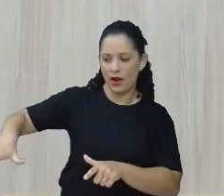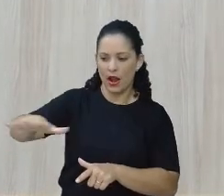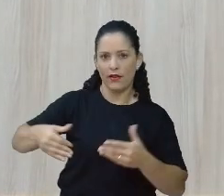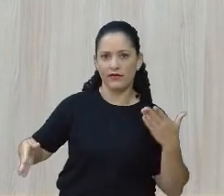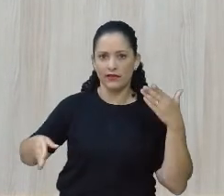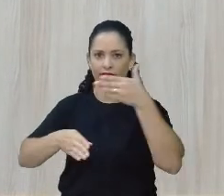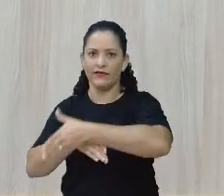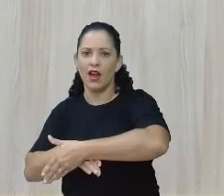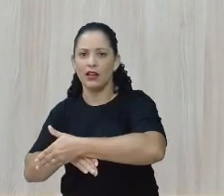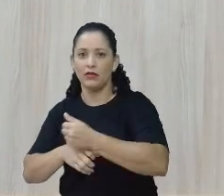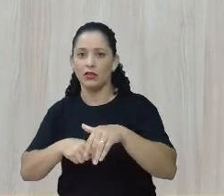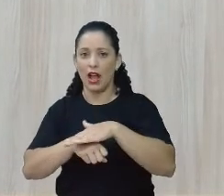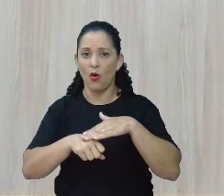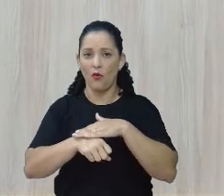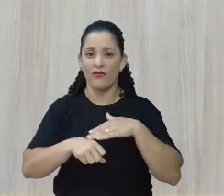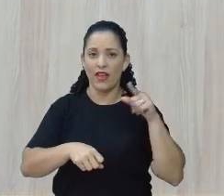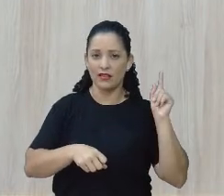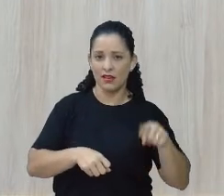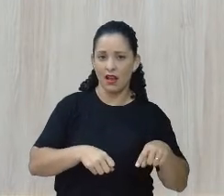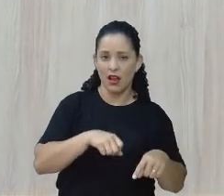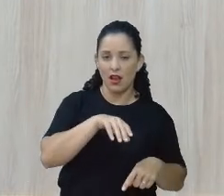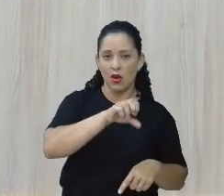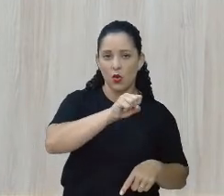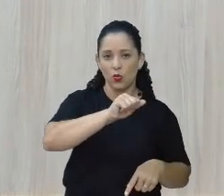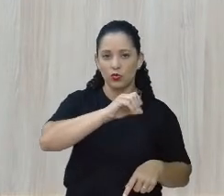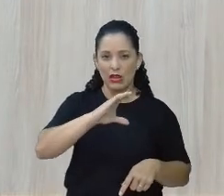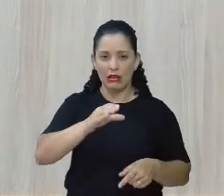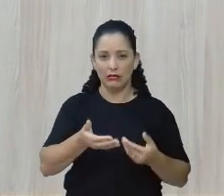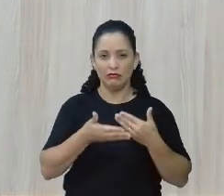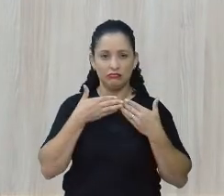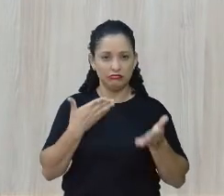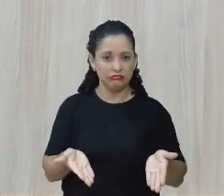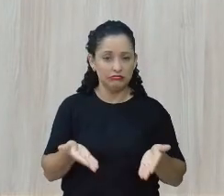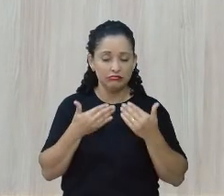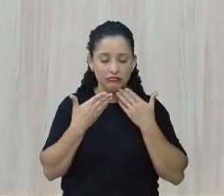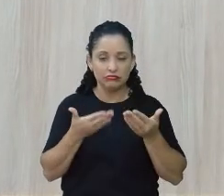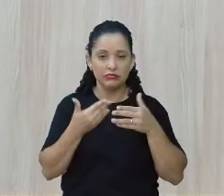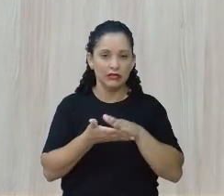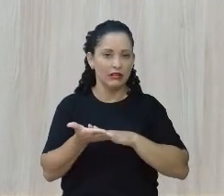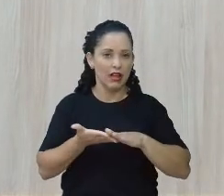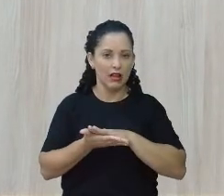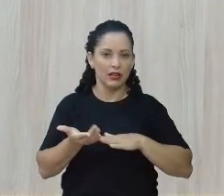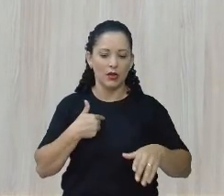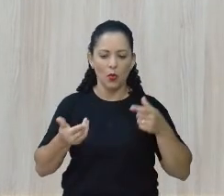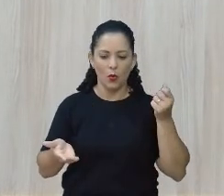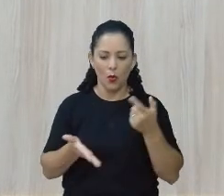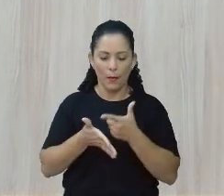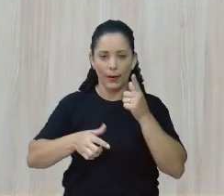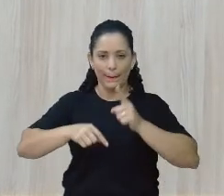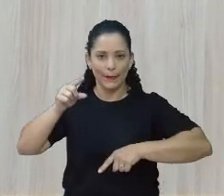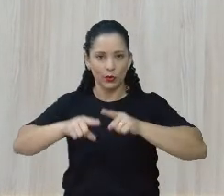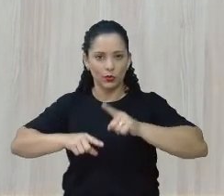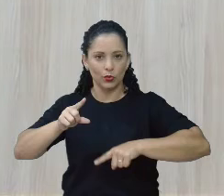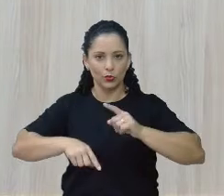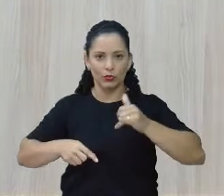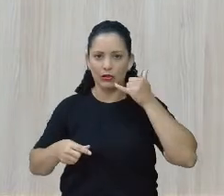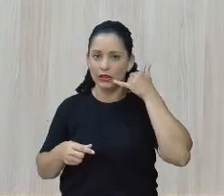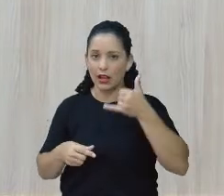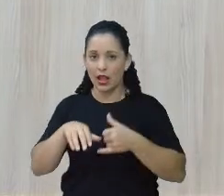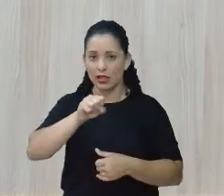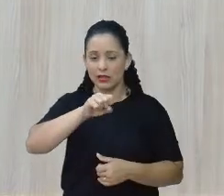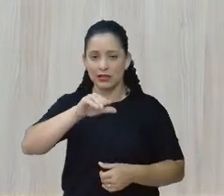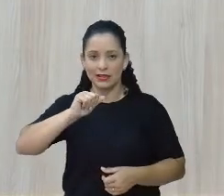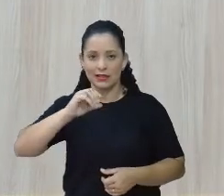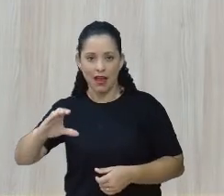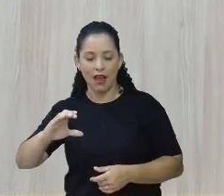a conversa com o SAC já não deu em nada. Então, eu fiz a minha reclamação aqui de um produto que eu comprei ao SAC, que é o serviço de